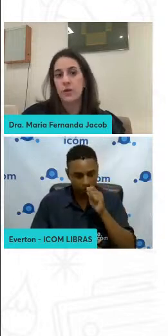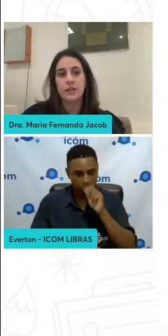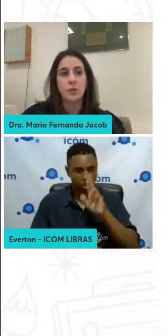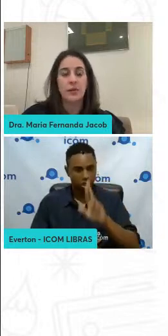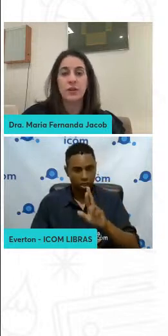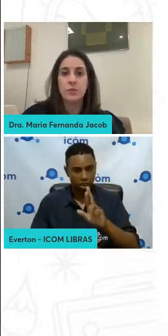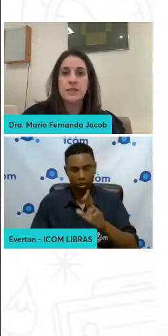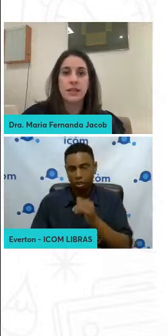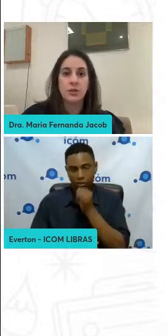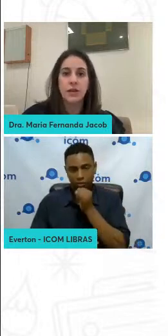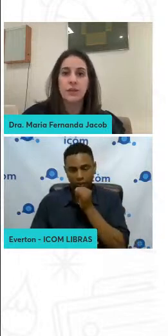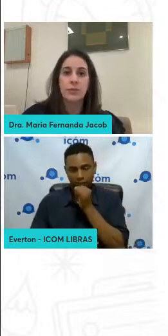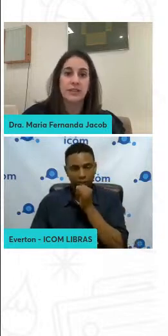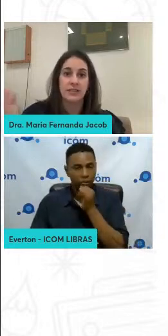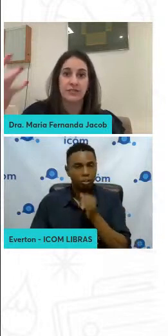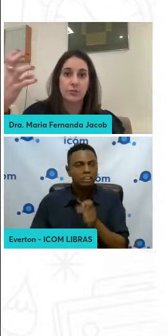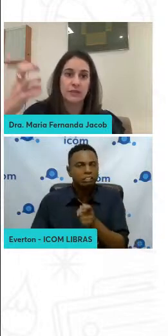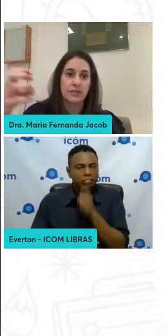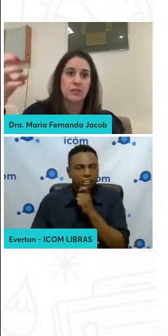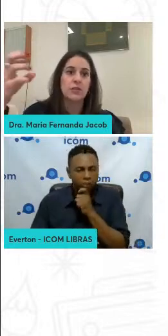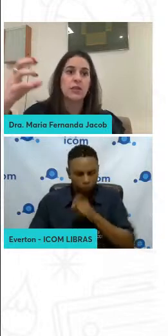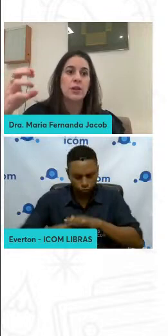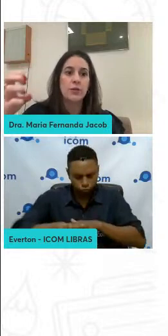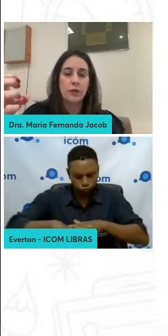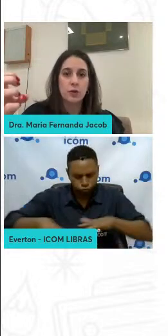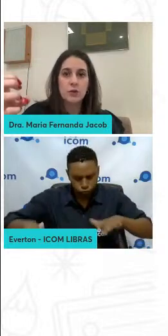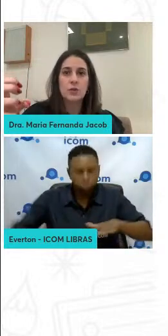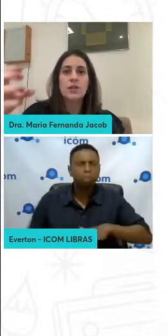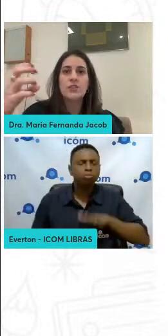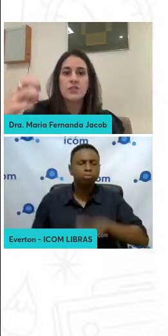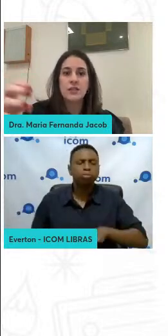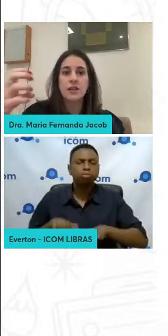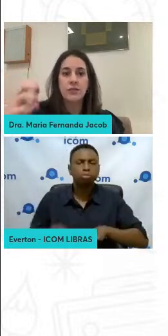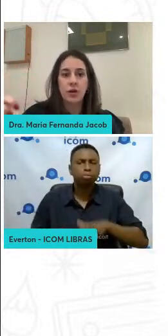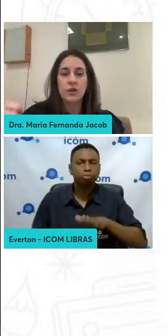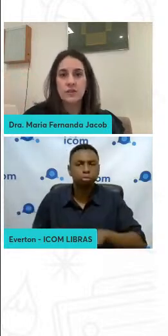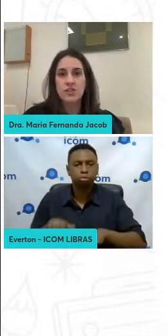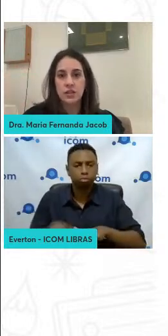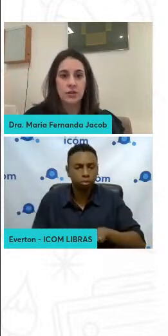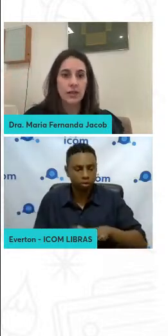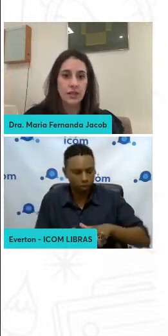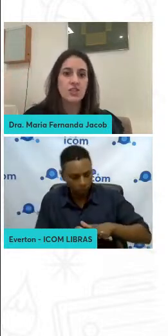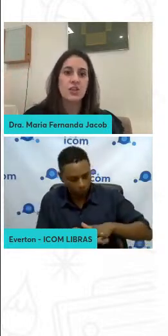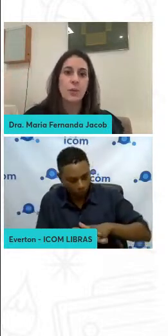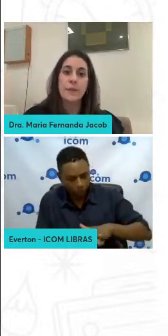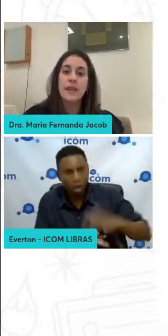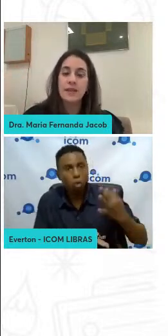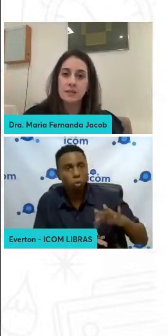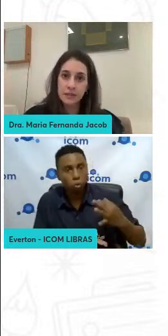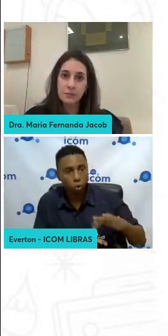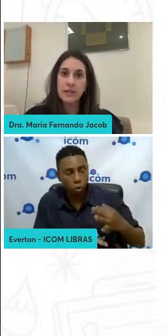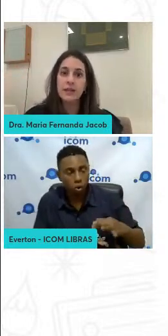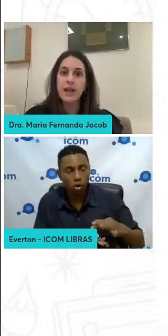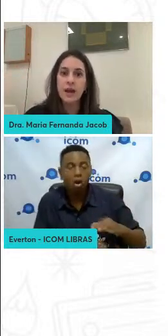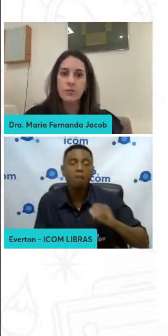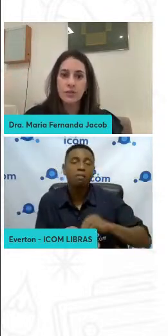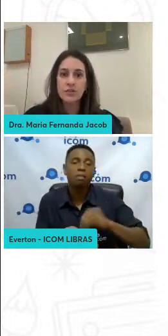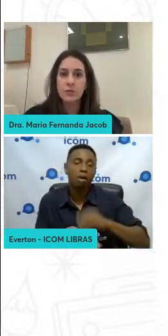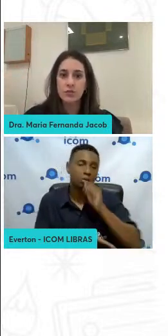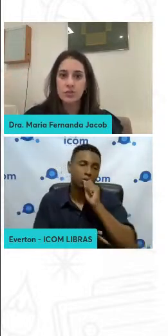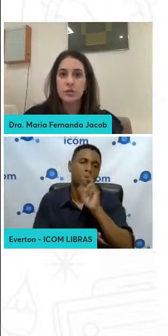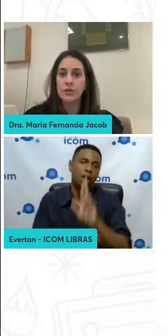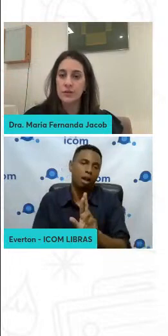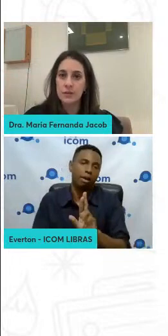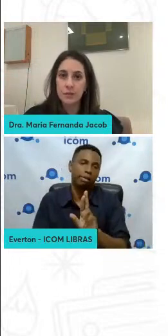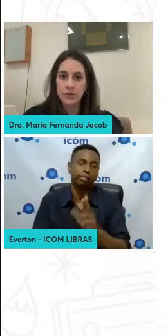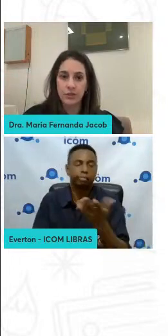vai ter uma hora que teu pé vai começar a doer, porque está faltando fluxo de sangue, oxigênio naquela região. Esse também é um